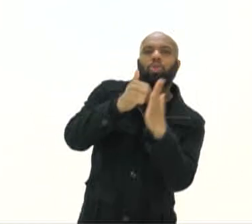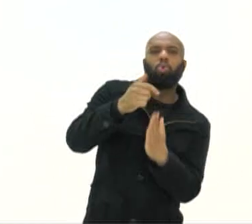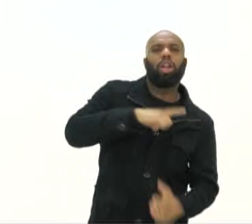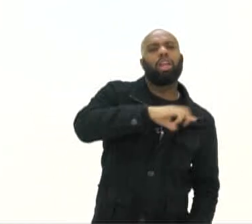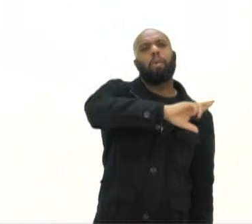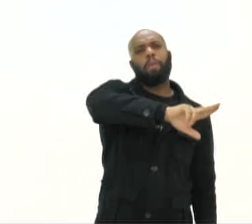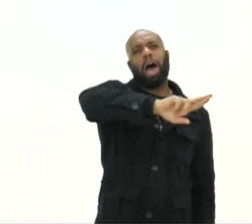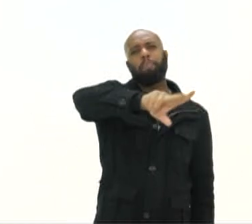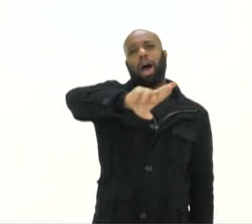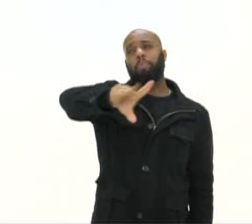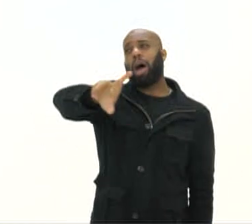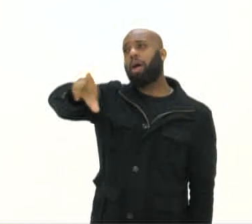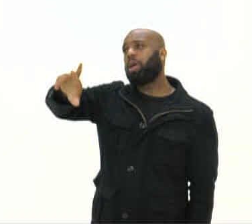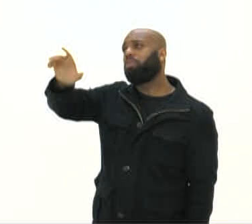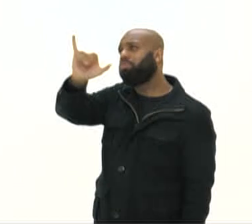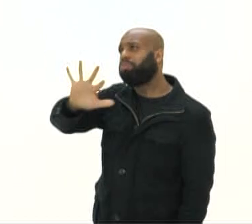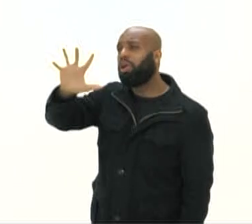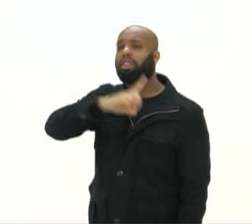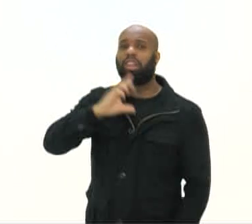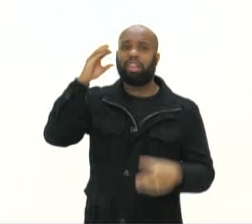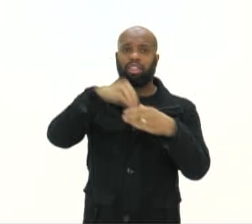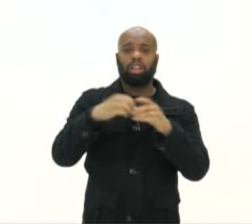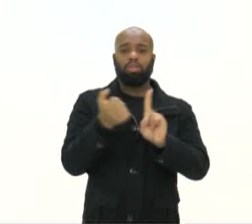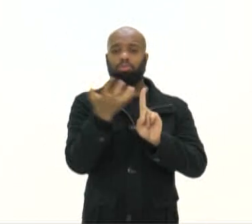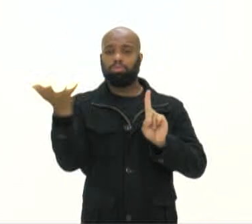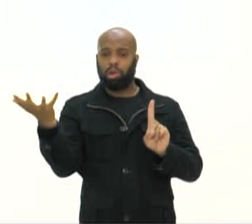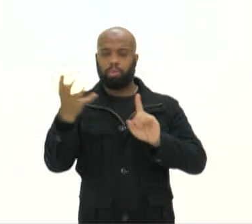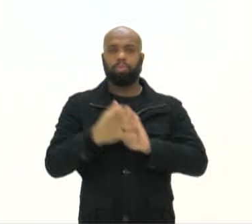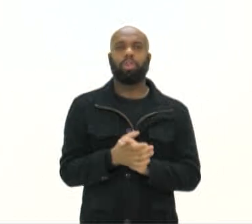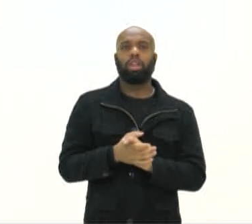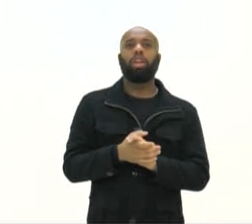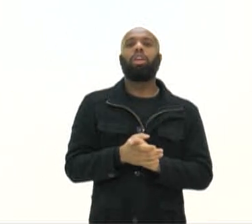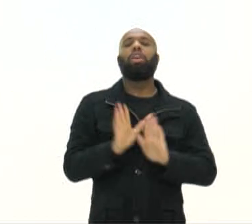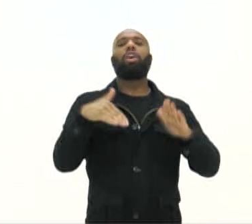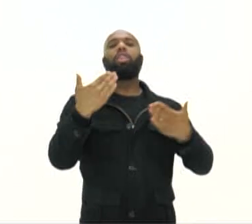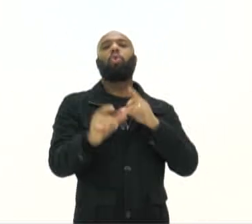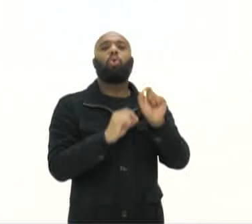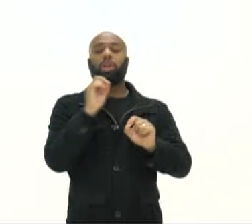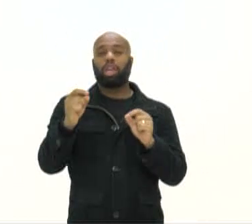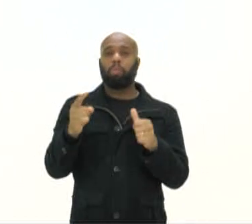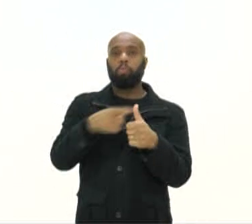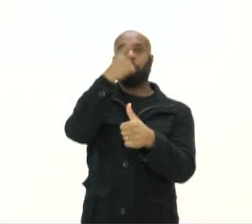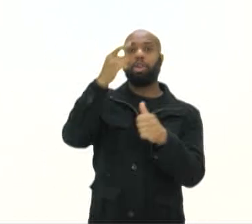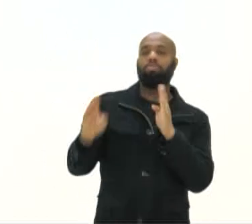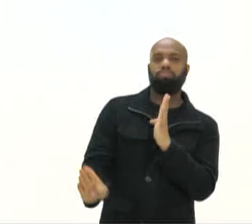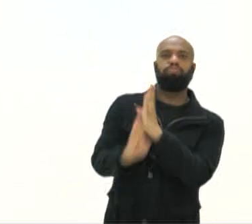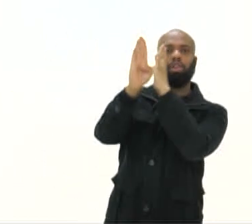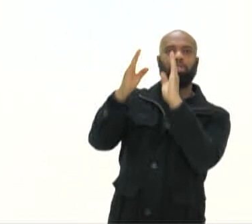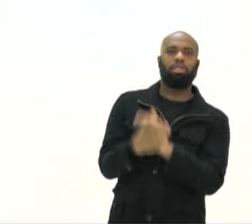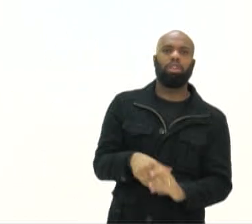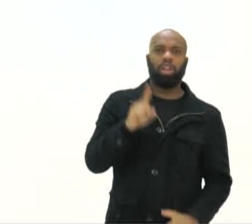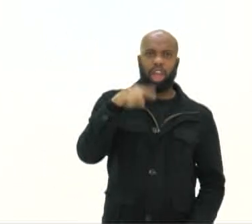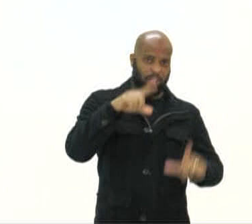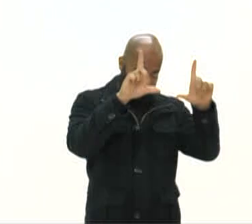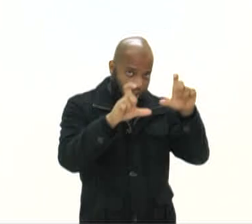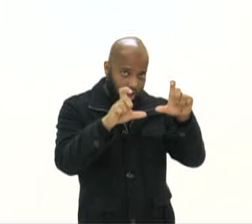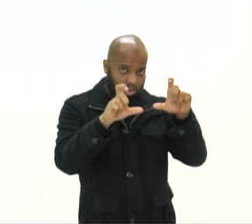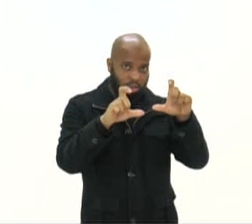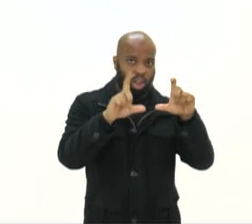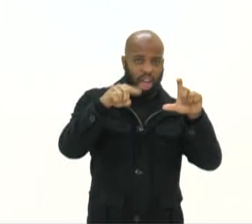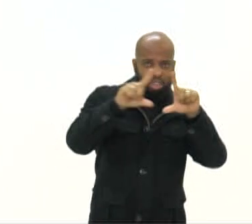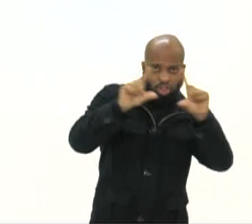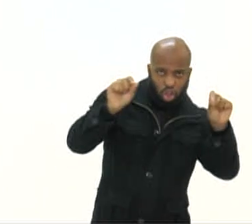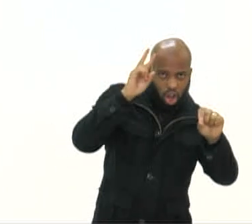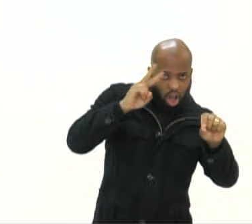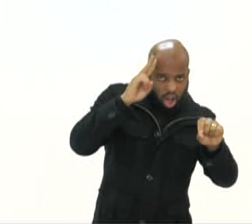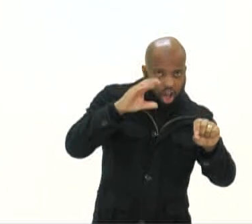outras imagens que podem abranger o sentido da linguagem não verbal. Então, o que ele diz? Primeira coisa, identificar. É uma foto? É uma charge?